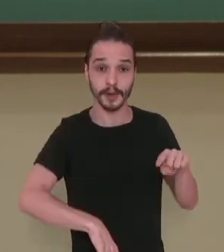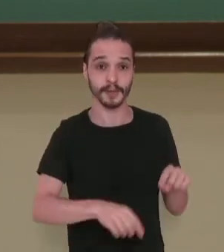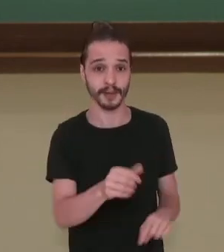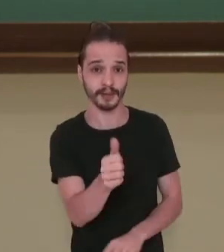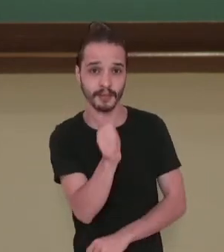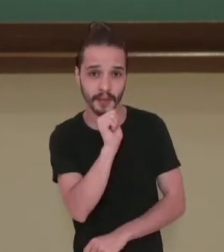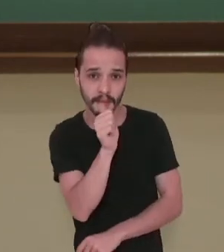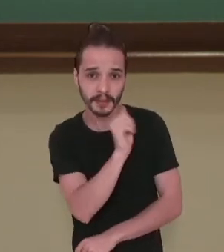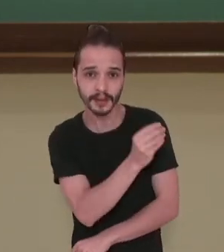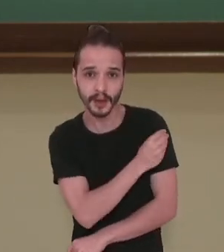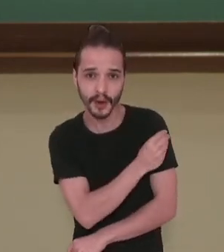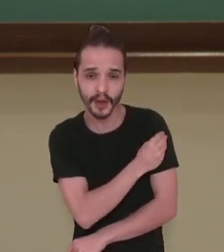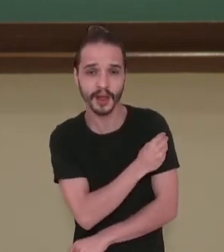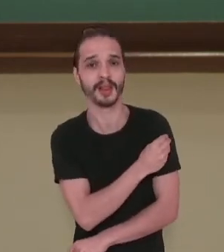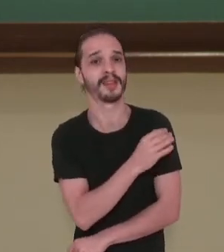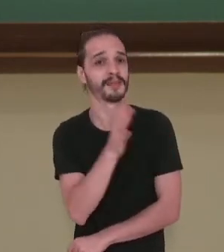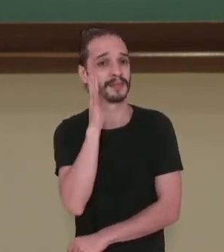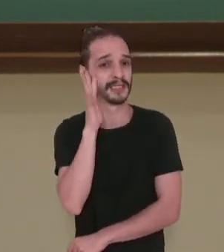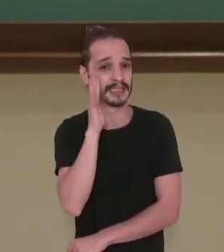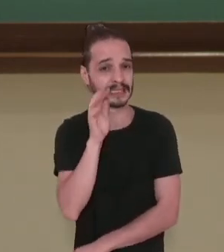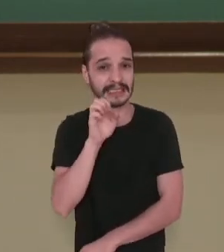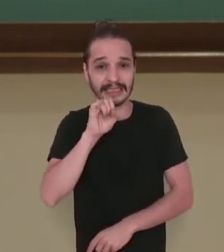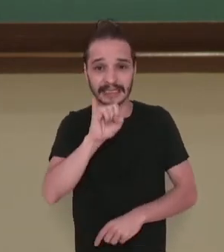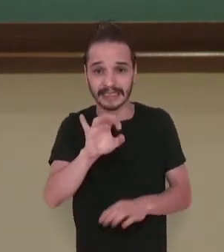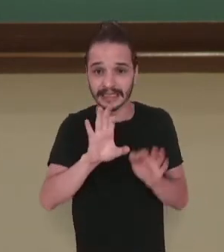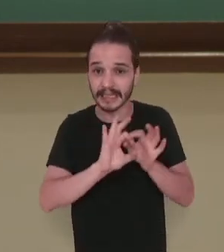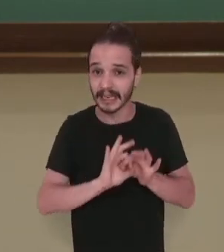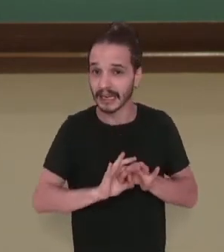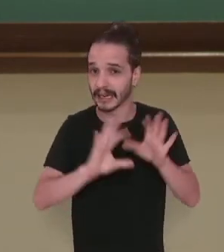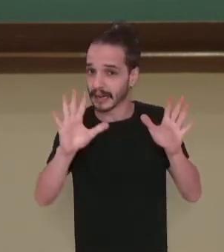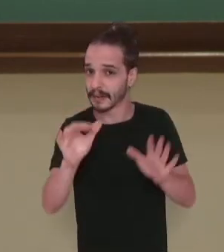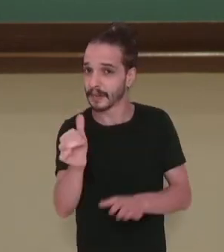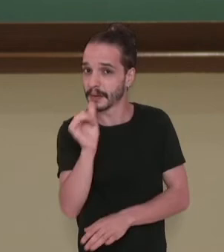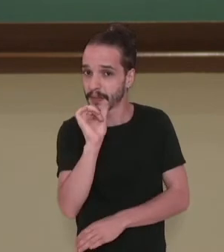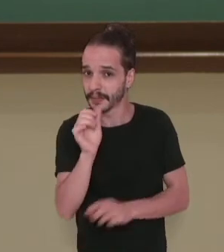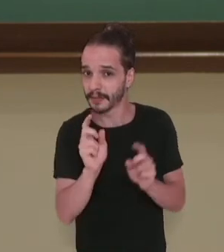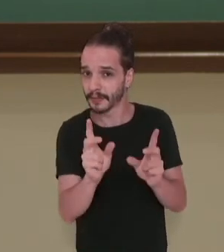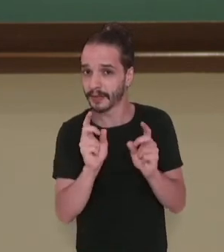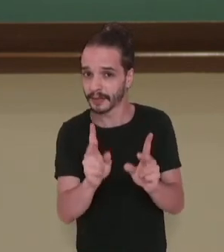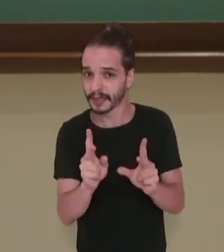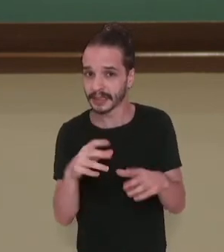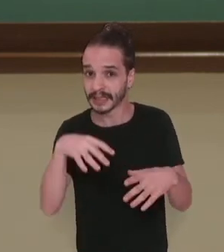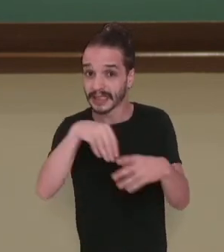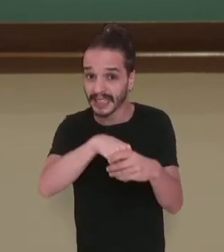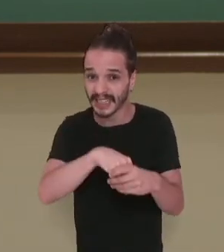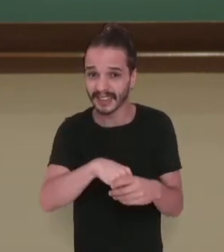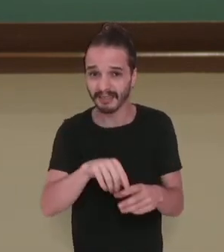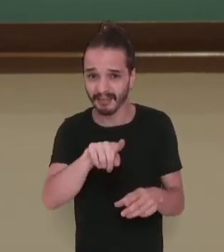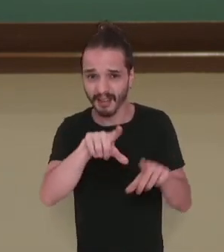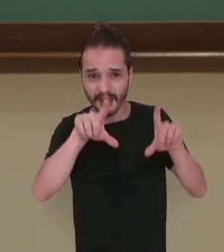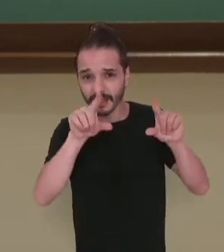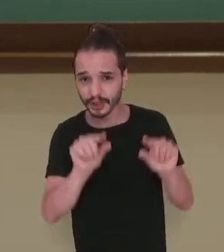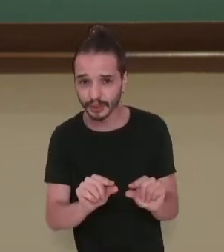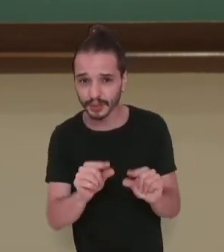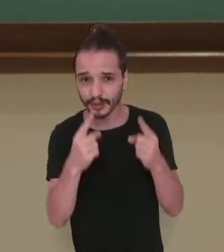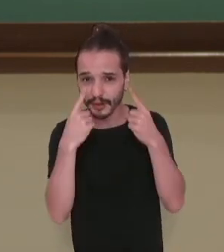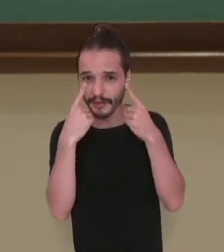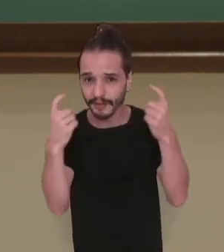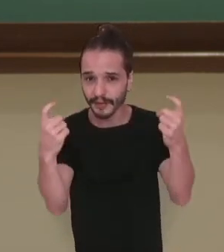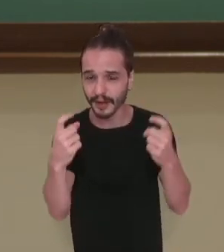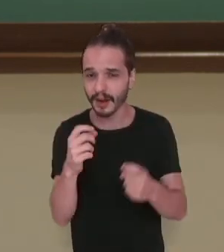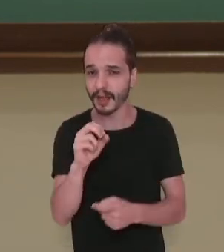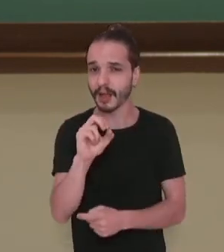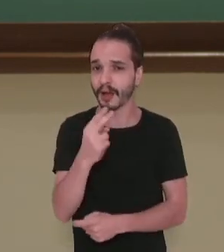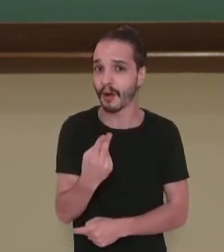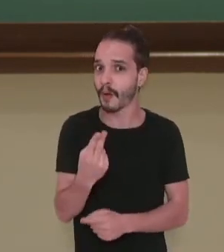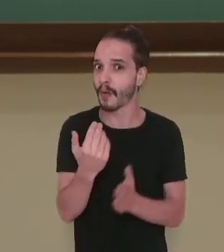bebidas alcoólicas, será que se fossem liberadas essas vendas, Isso reduziria as agressões ou, de